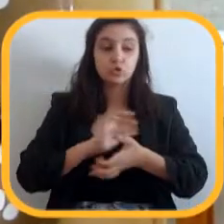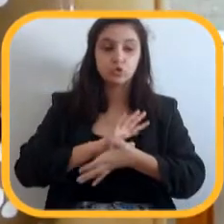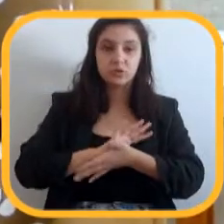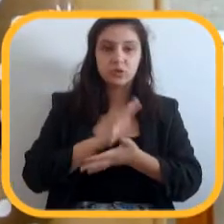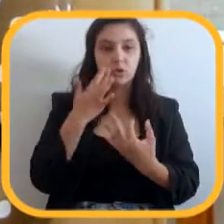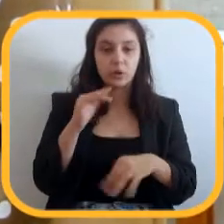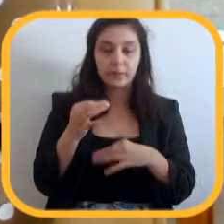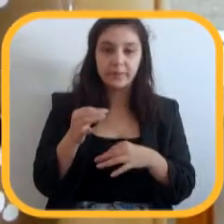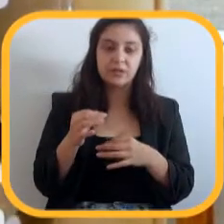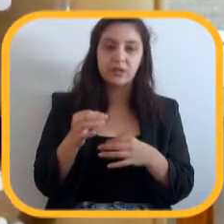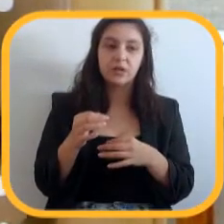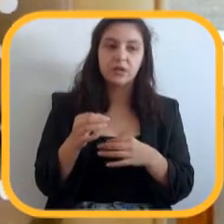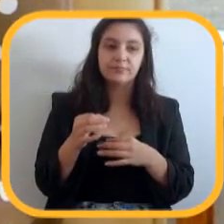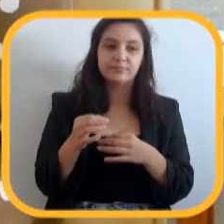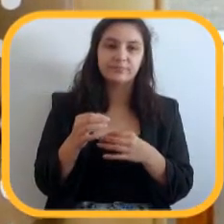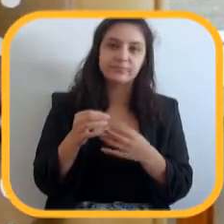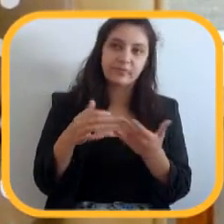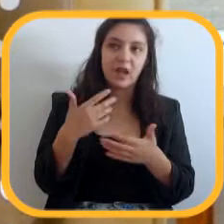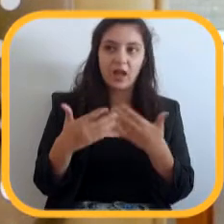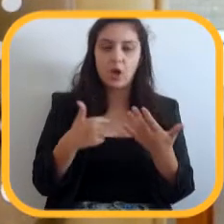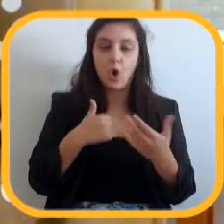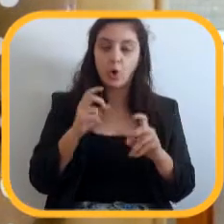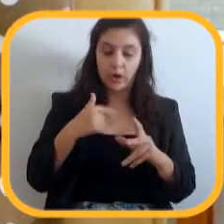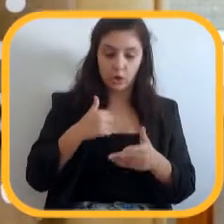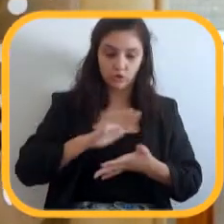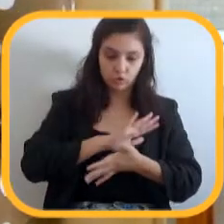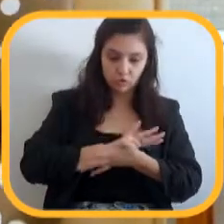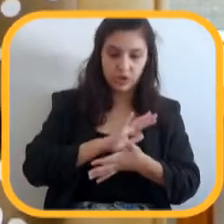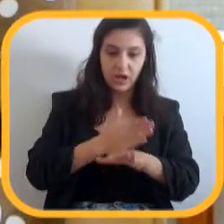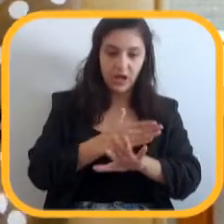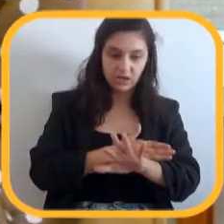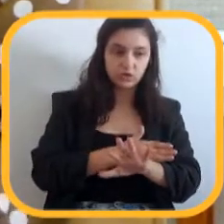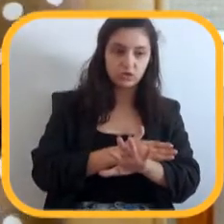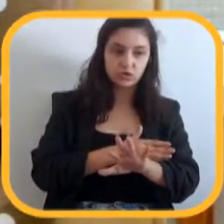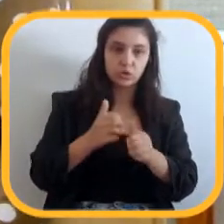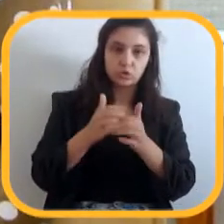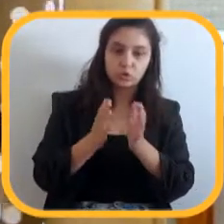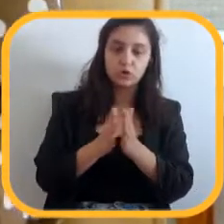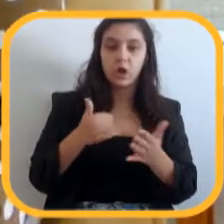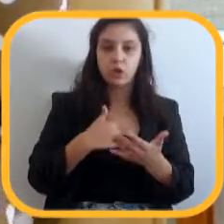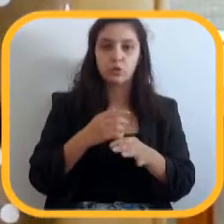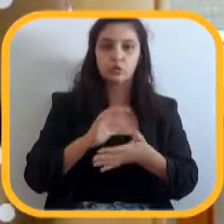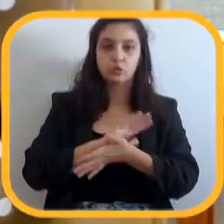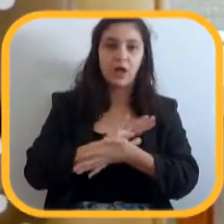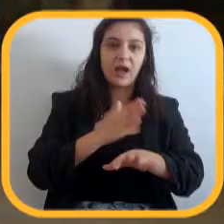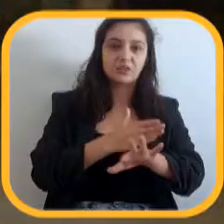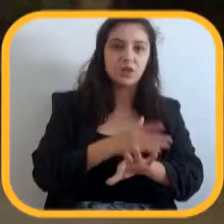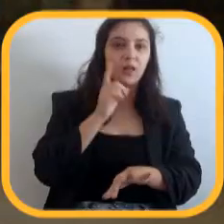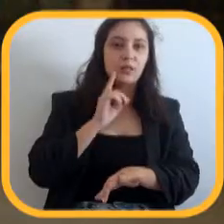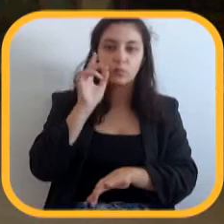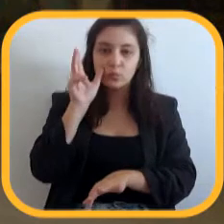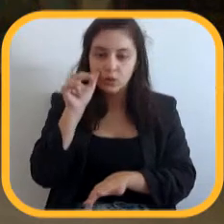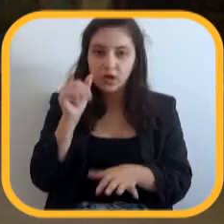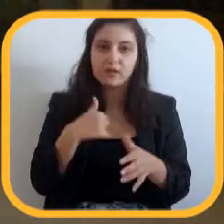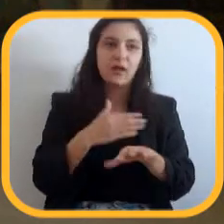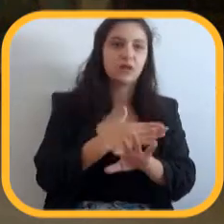particular, muita tendência a... eu sou jornalista antes de ser tudo o resto, sou jornalista antes de ser